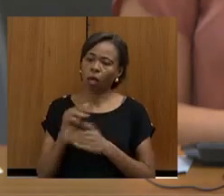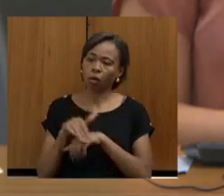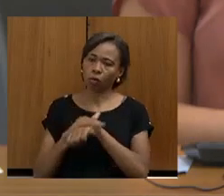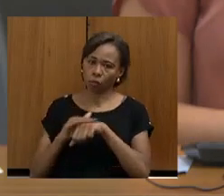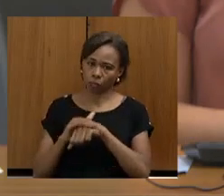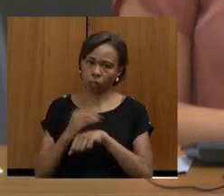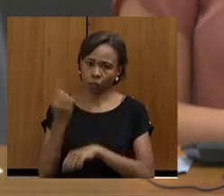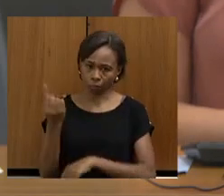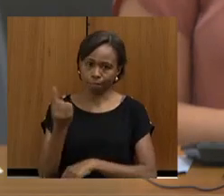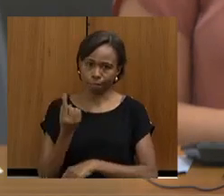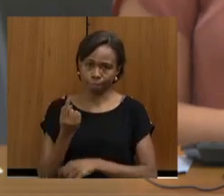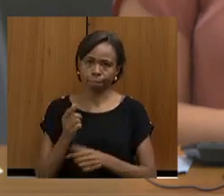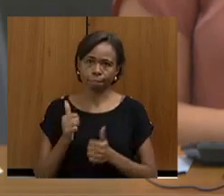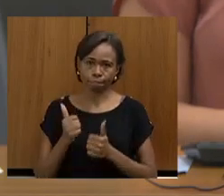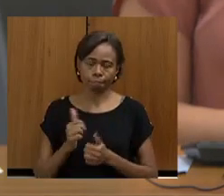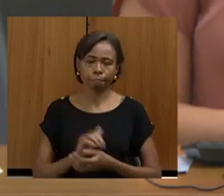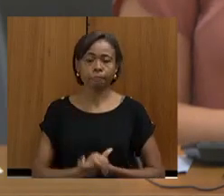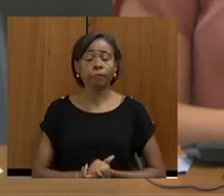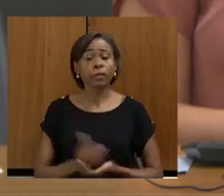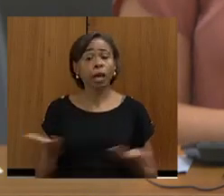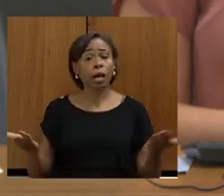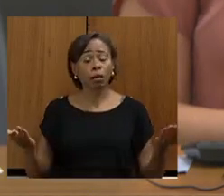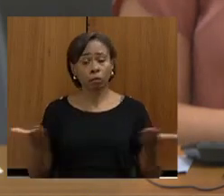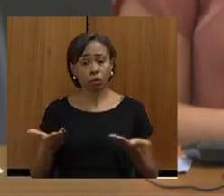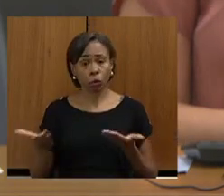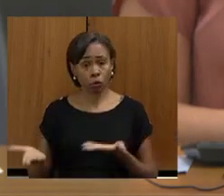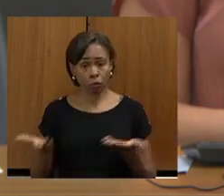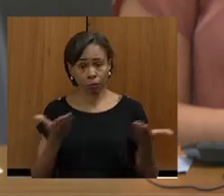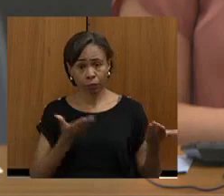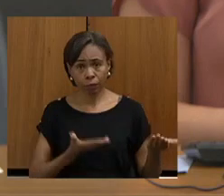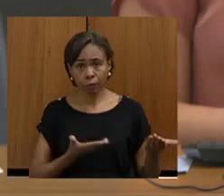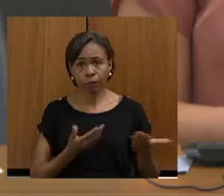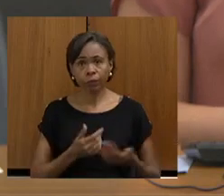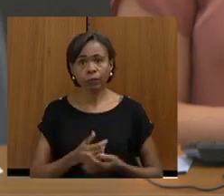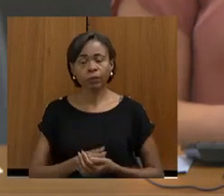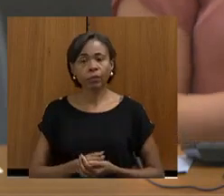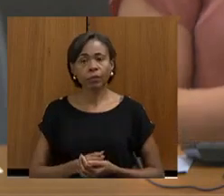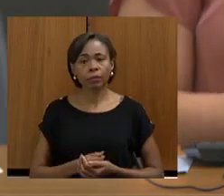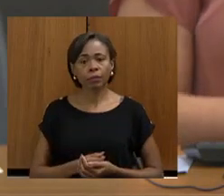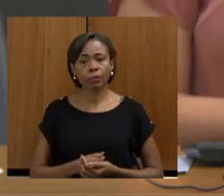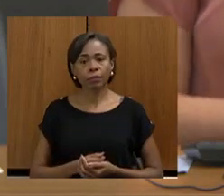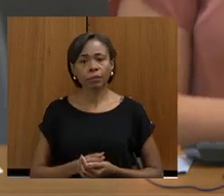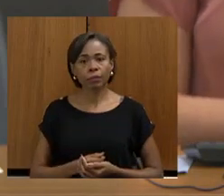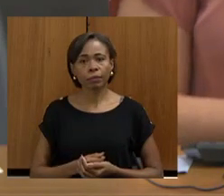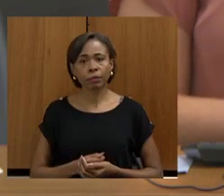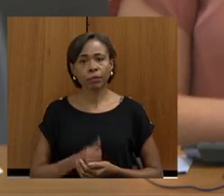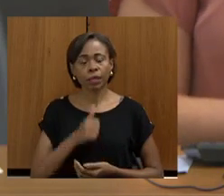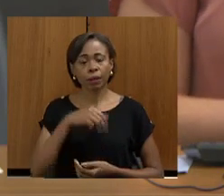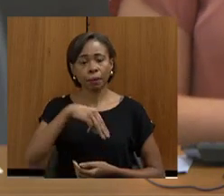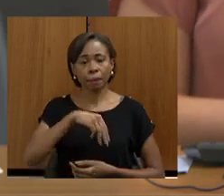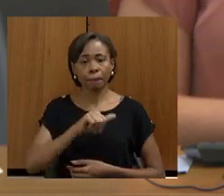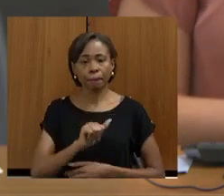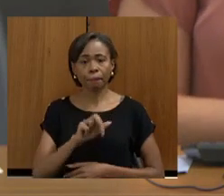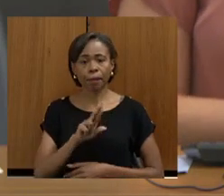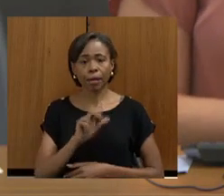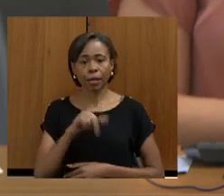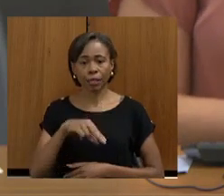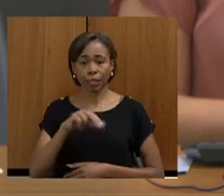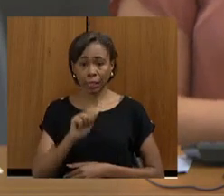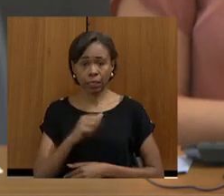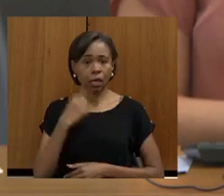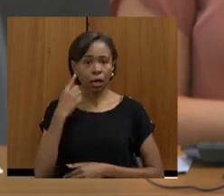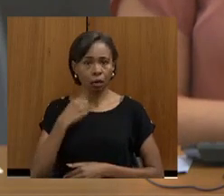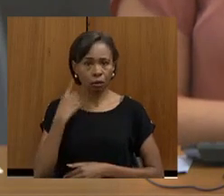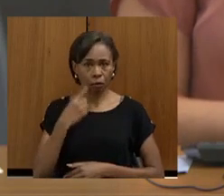te aguardando, está ok? Então, vou passar aqui para a doutora Marina Coelho, advogada aqui,